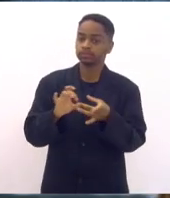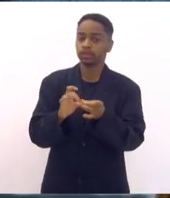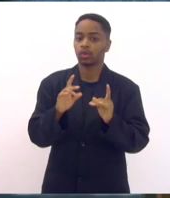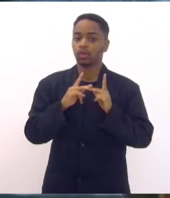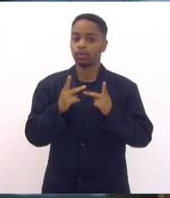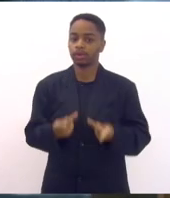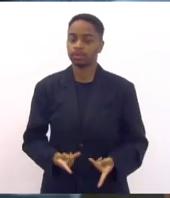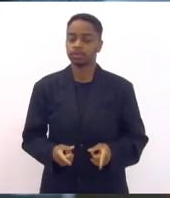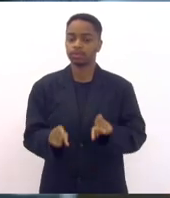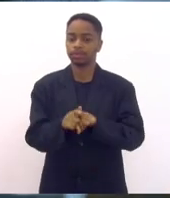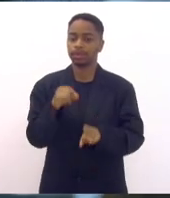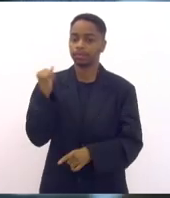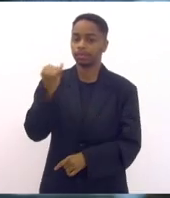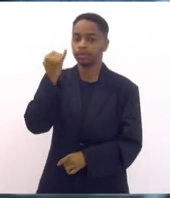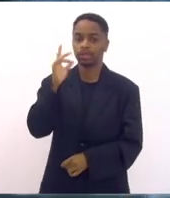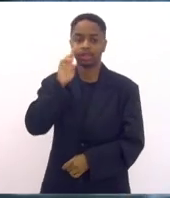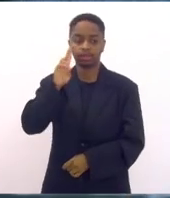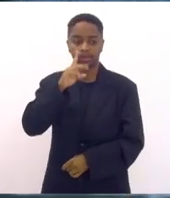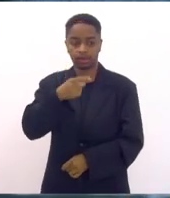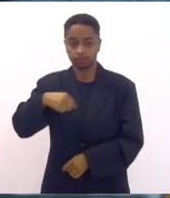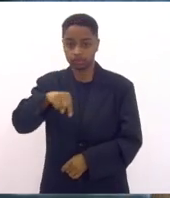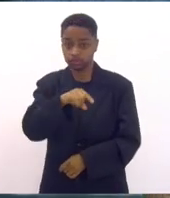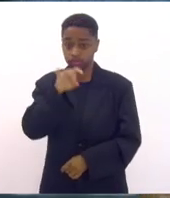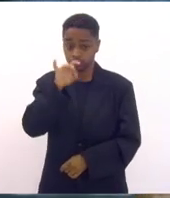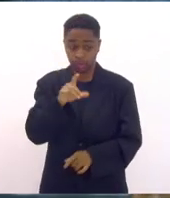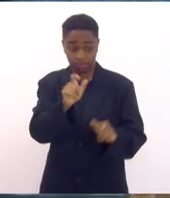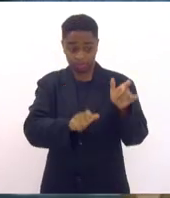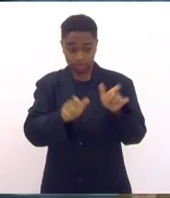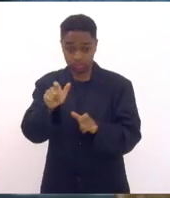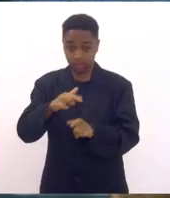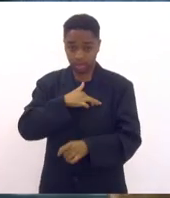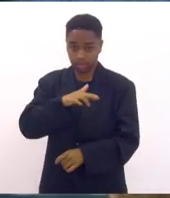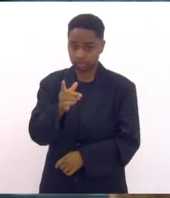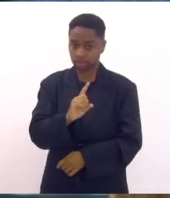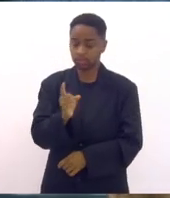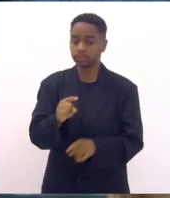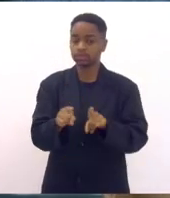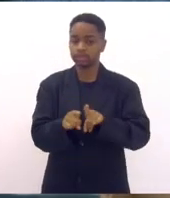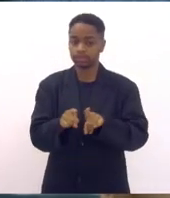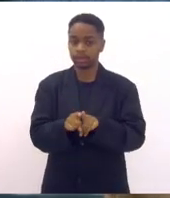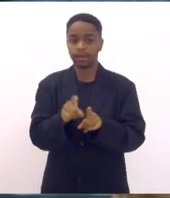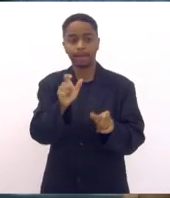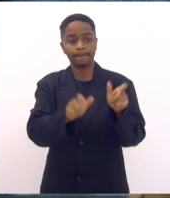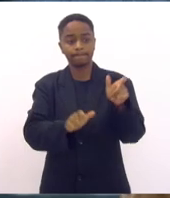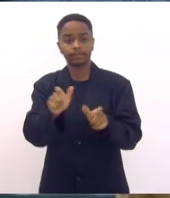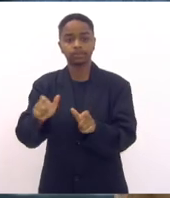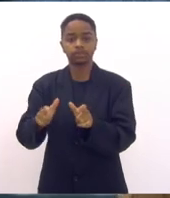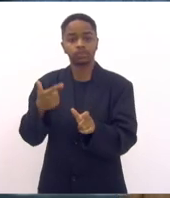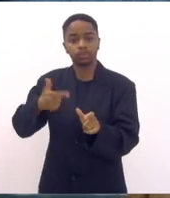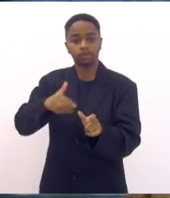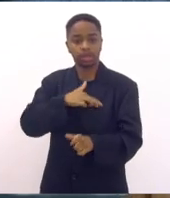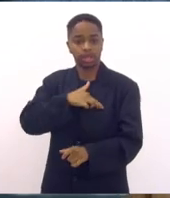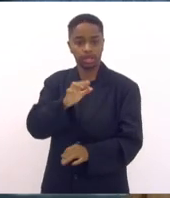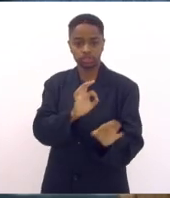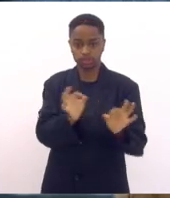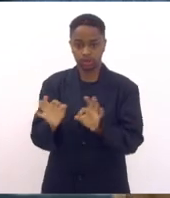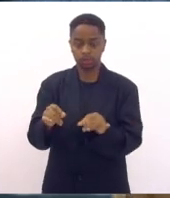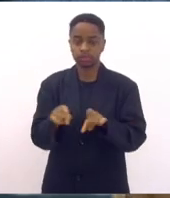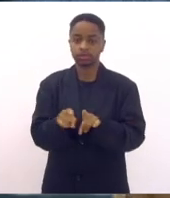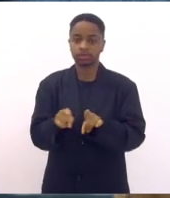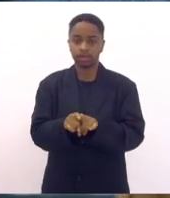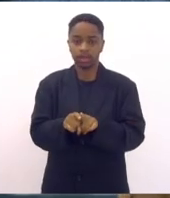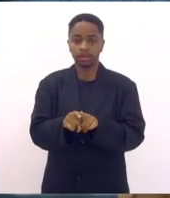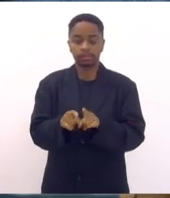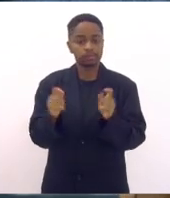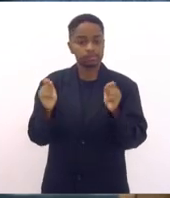importante levar em conta e não somente as pessoas religiosas assim como aquelas que não TM religião que também podem